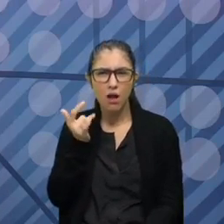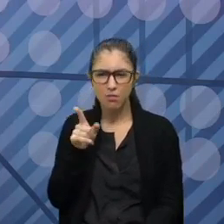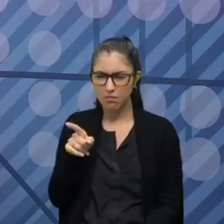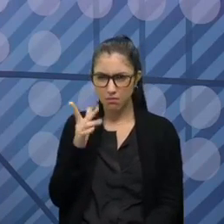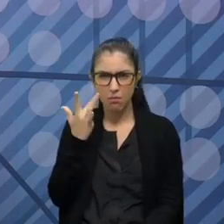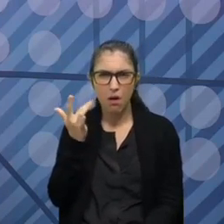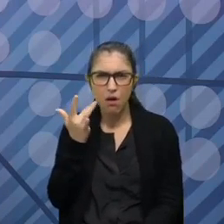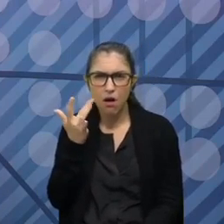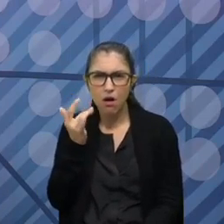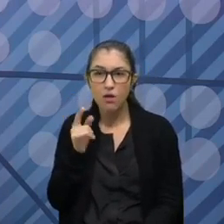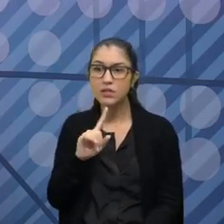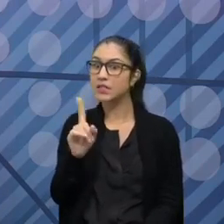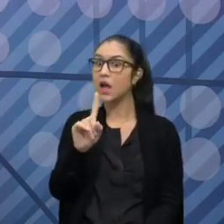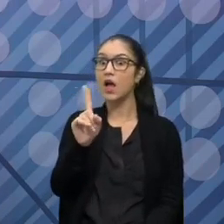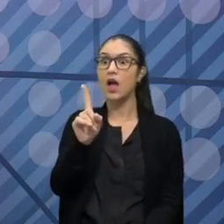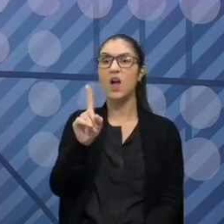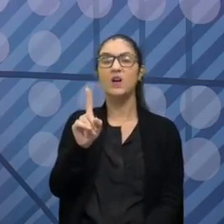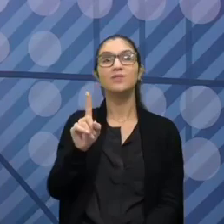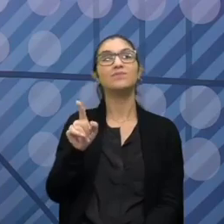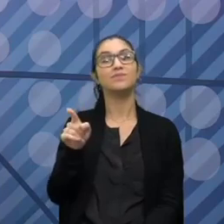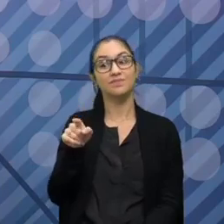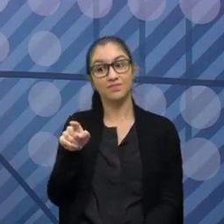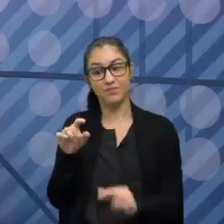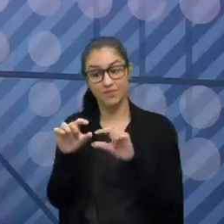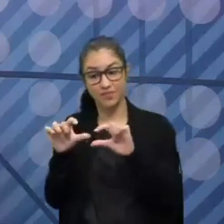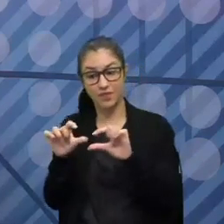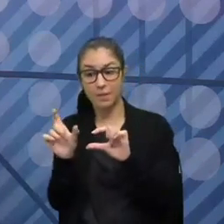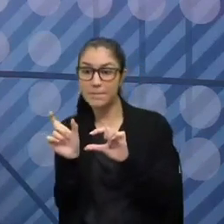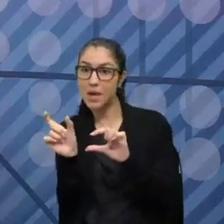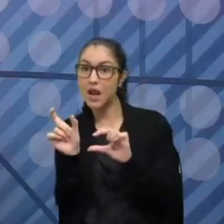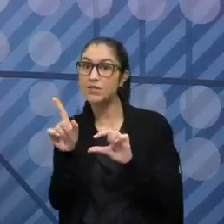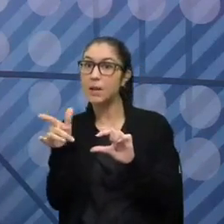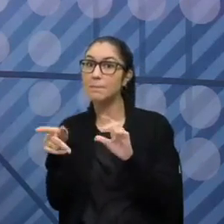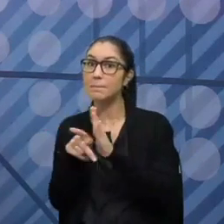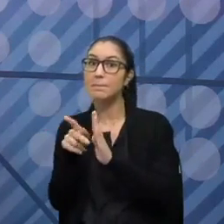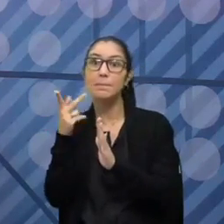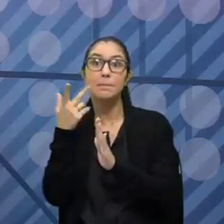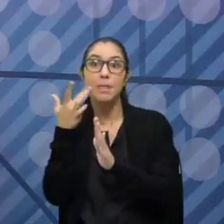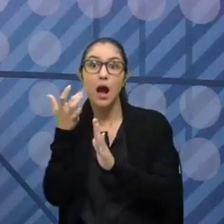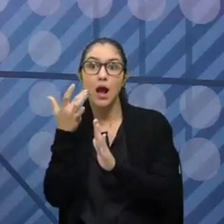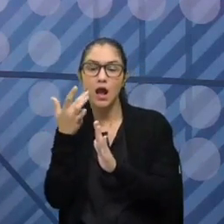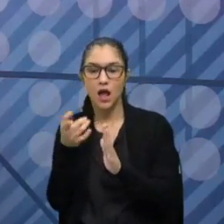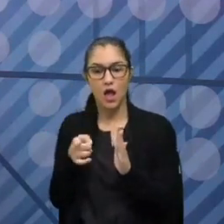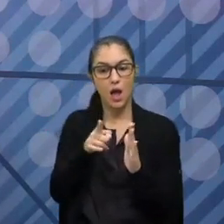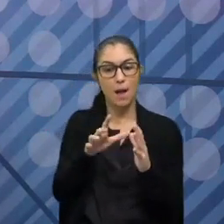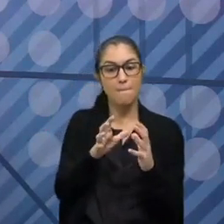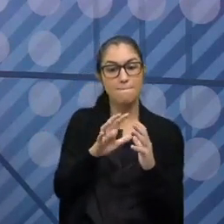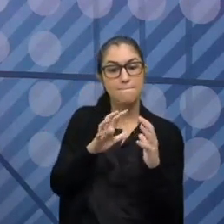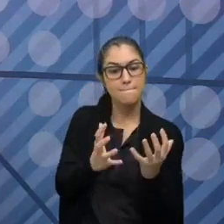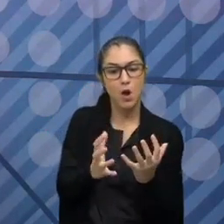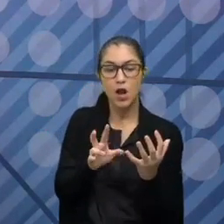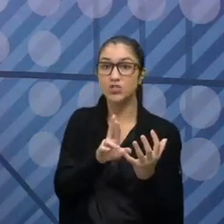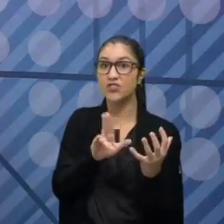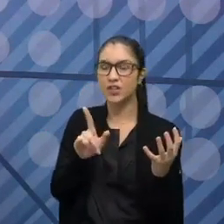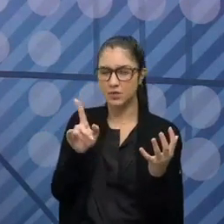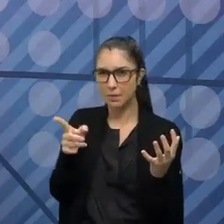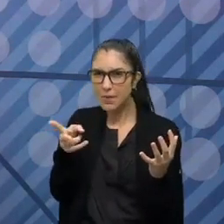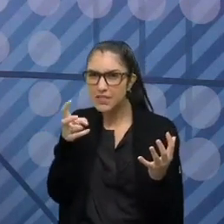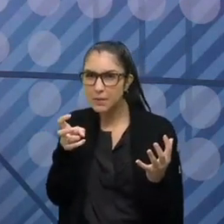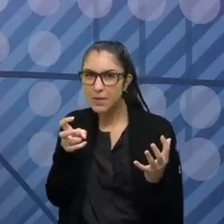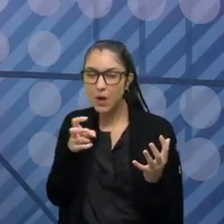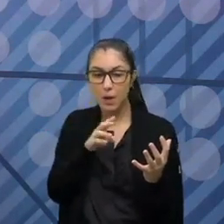bala? Aí ele, não. Ah, então, essa escrita é bala. Essa é bola. É diferente, você